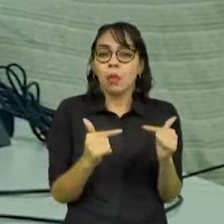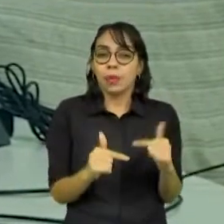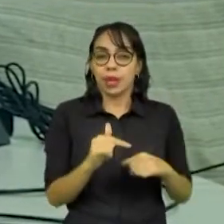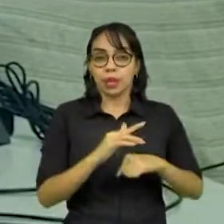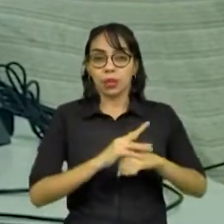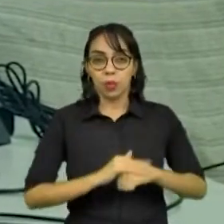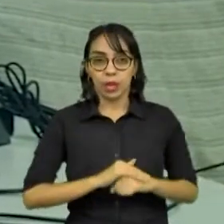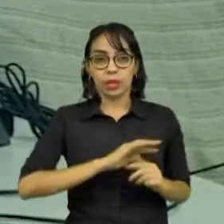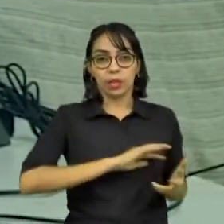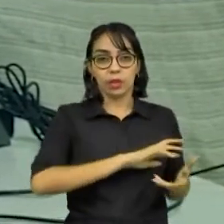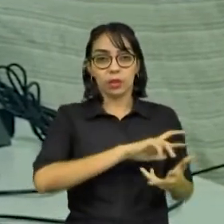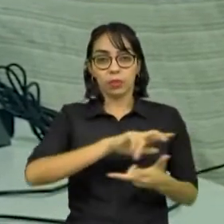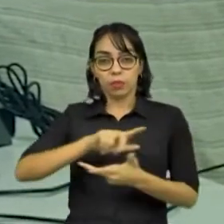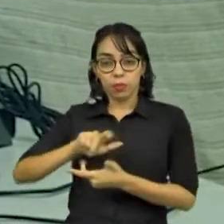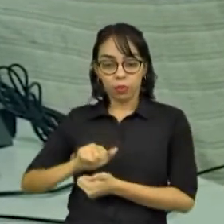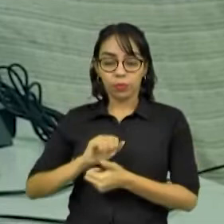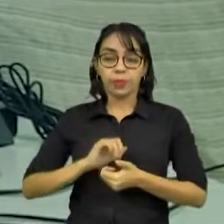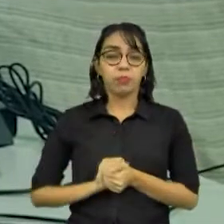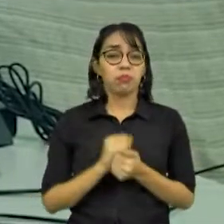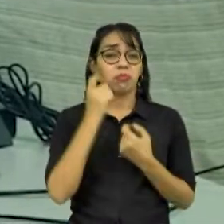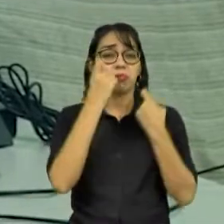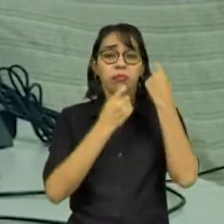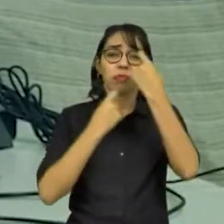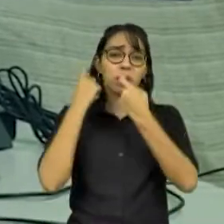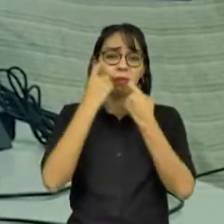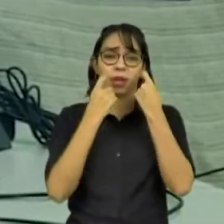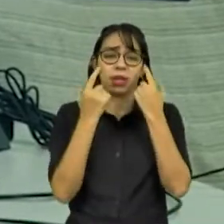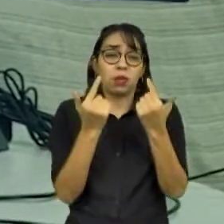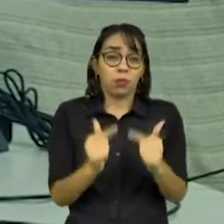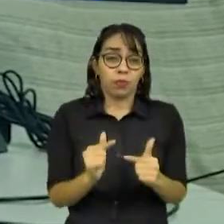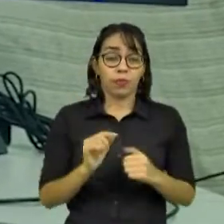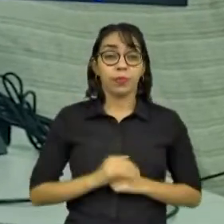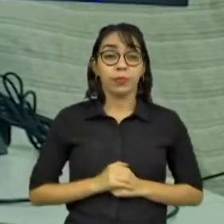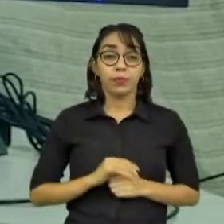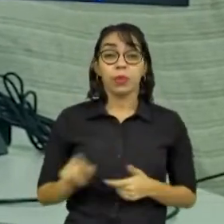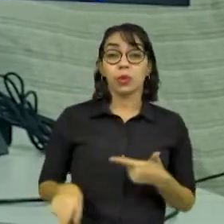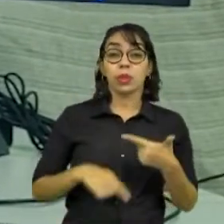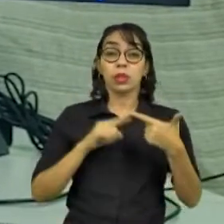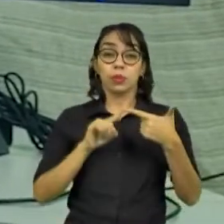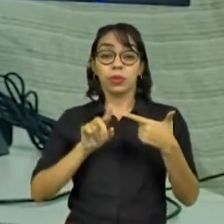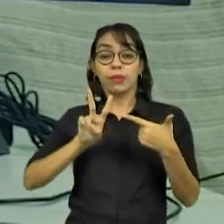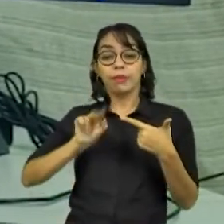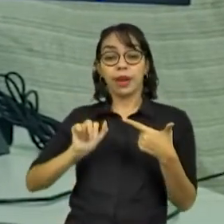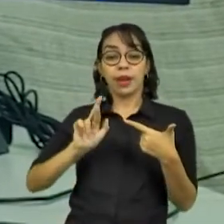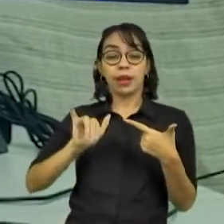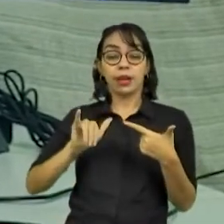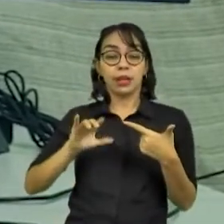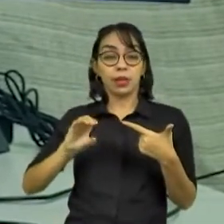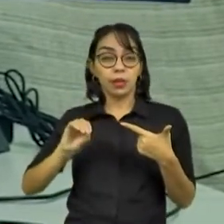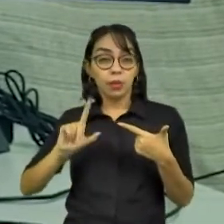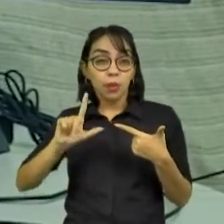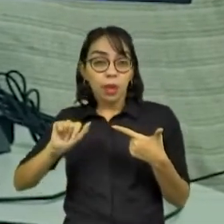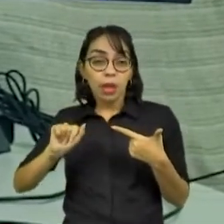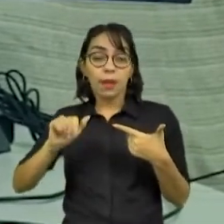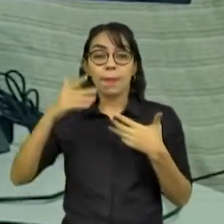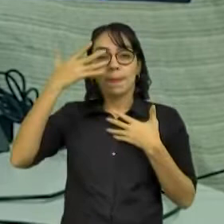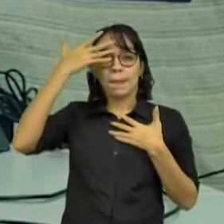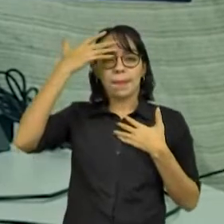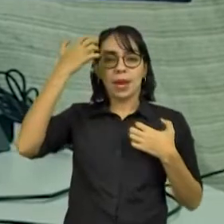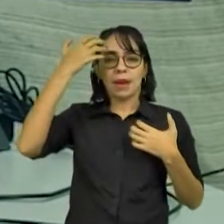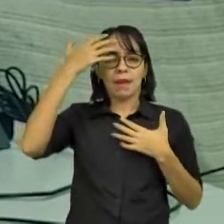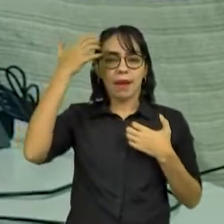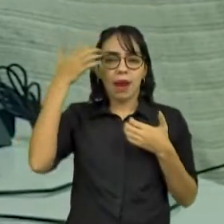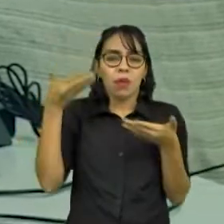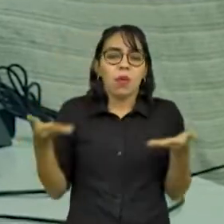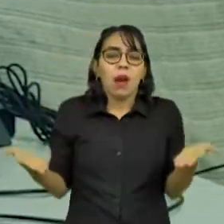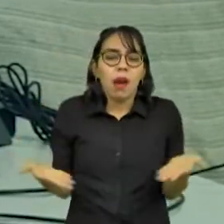ela não é uma preocupação no momento. A varíola dos macacos, é o que a gente está, nesse momento,